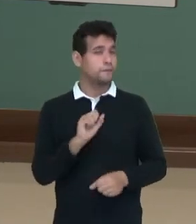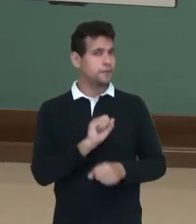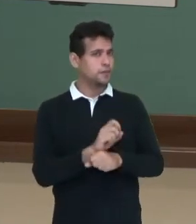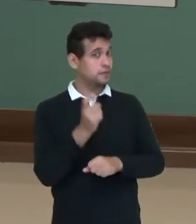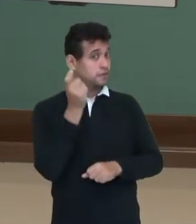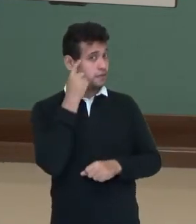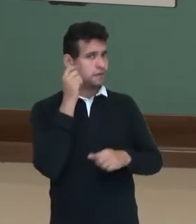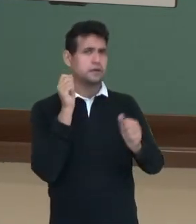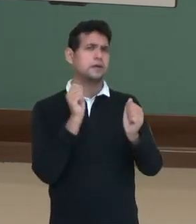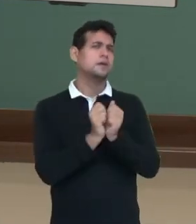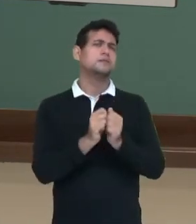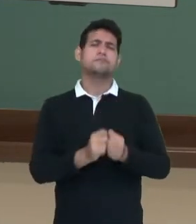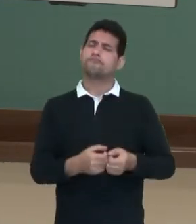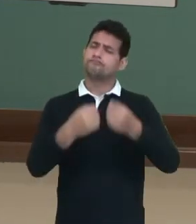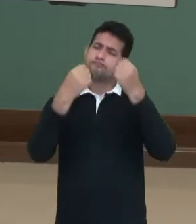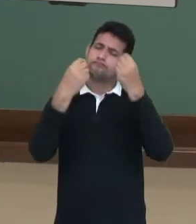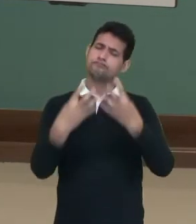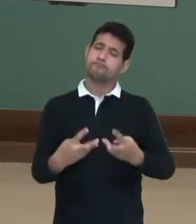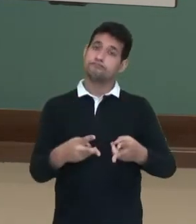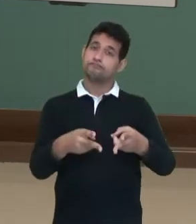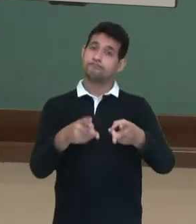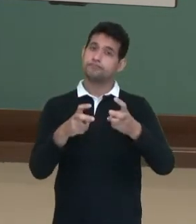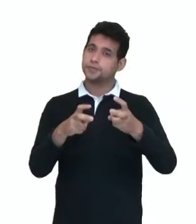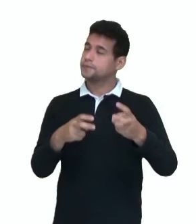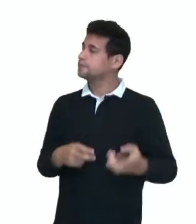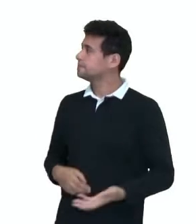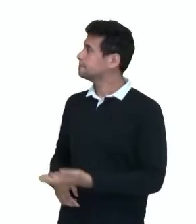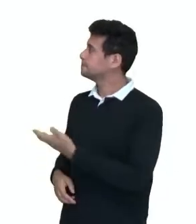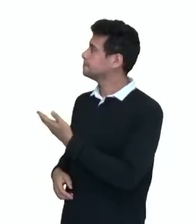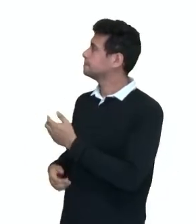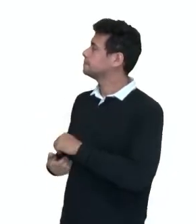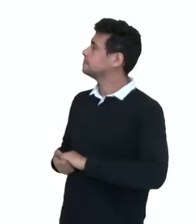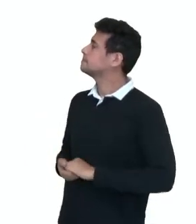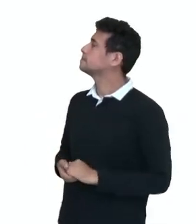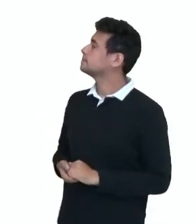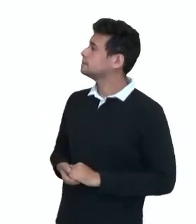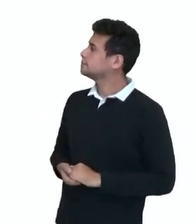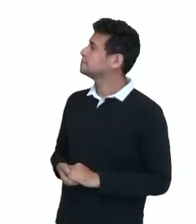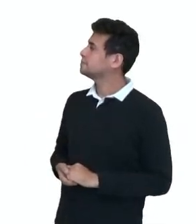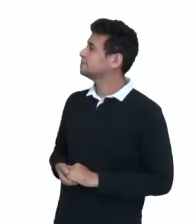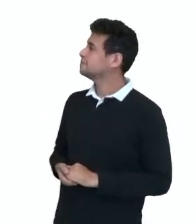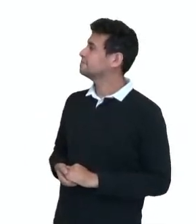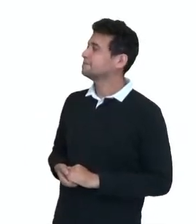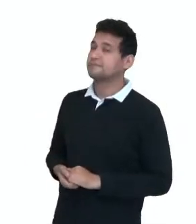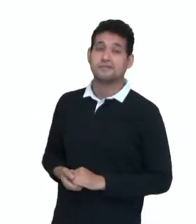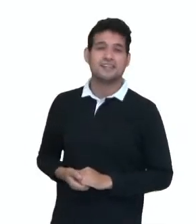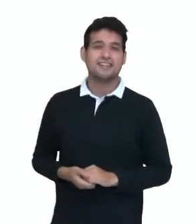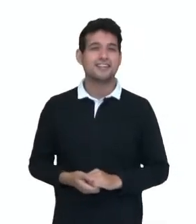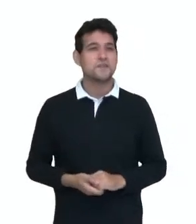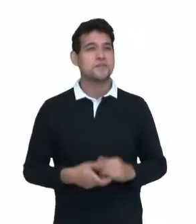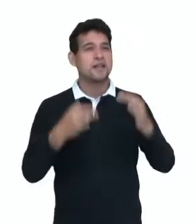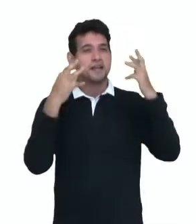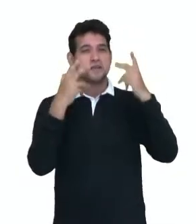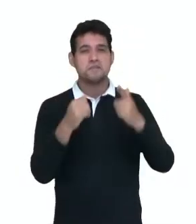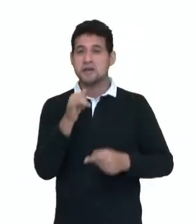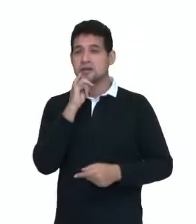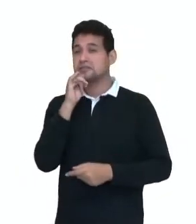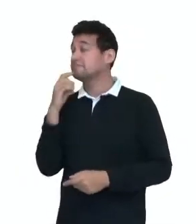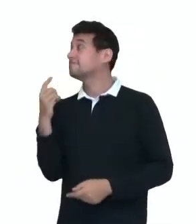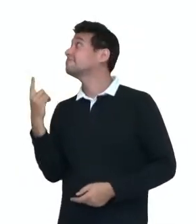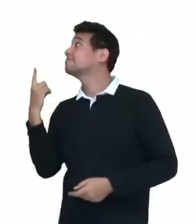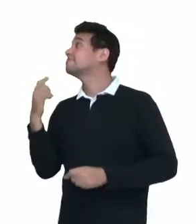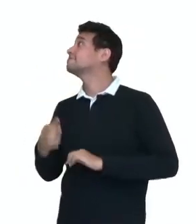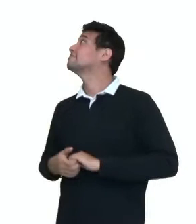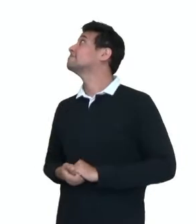pensarmos juntos um pouquinho mais sobre isso. Olha aqui, ó, que a gente observa esse animalzinho bem sossegado. Você tem cachorrinho aí na tua casa?